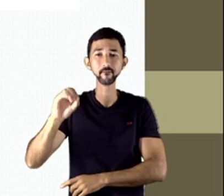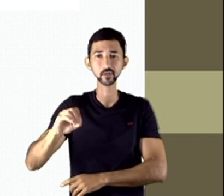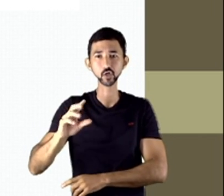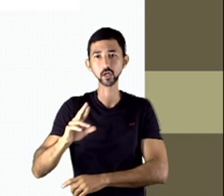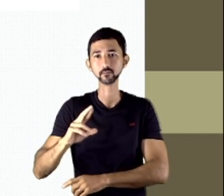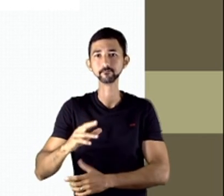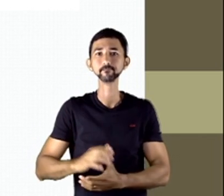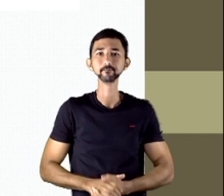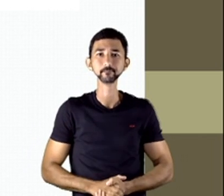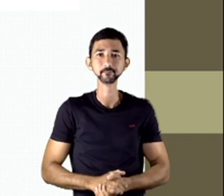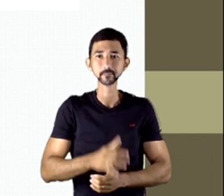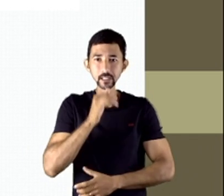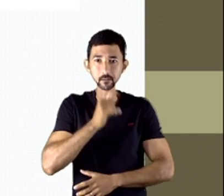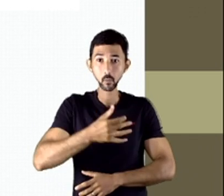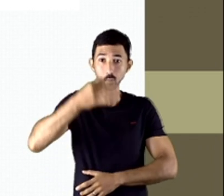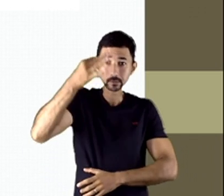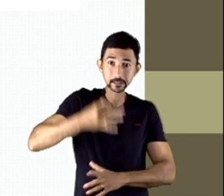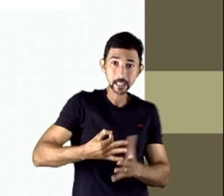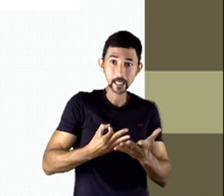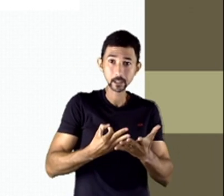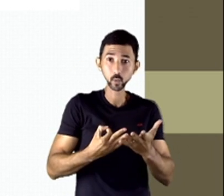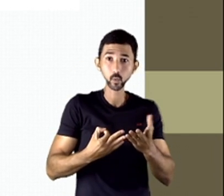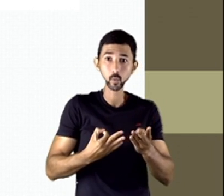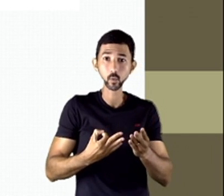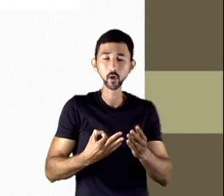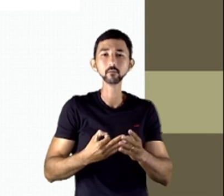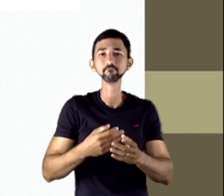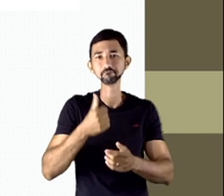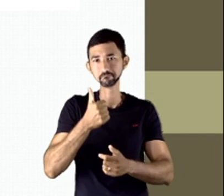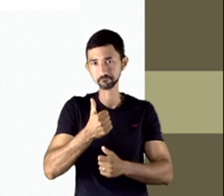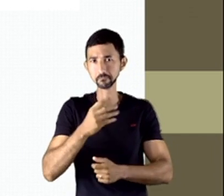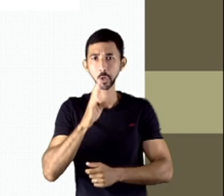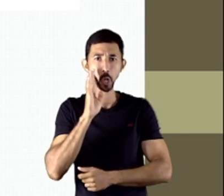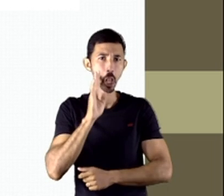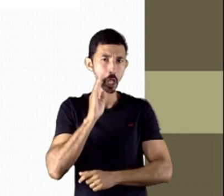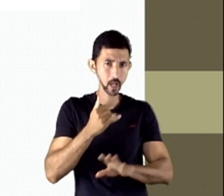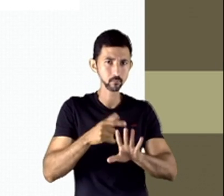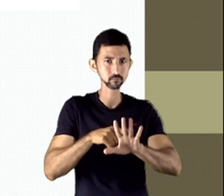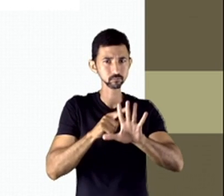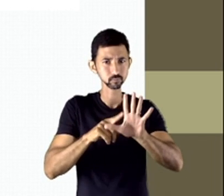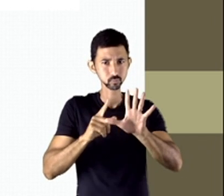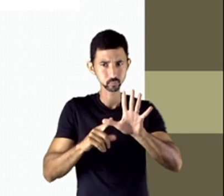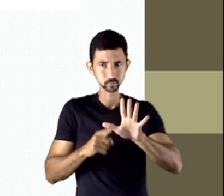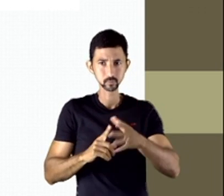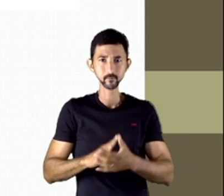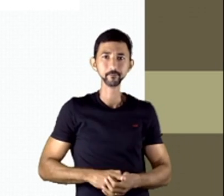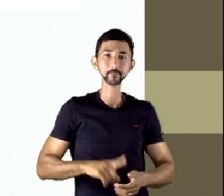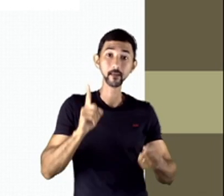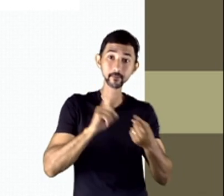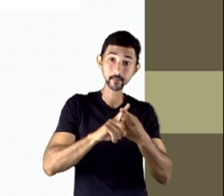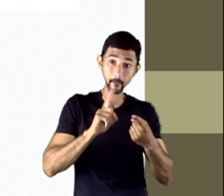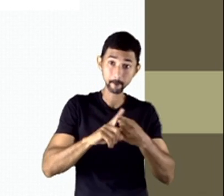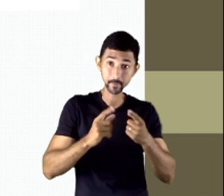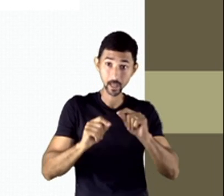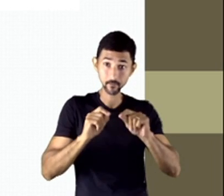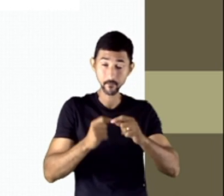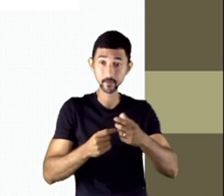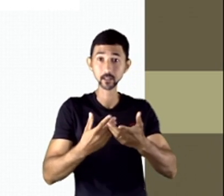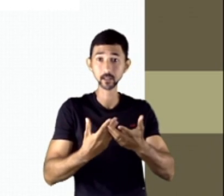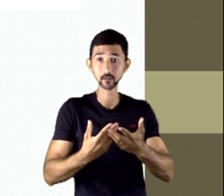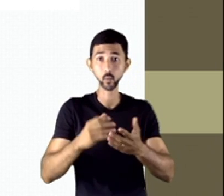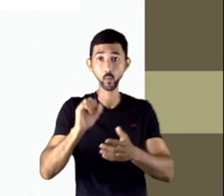cair exatamente no 120, beleza, não tem problema nenhum. A mesma coisa você vai fazer